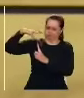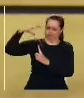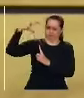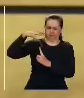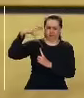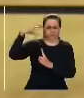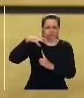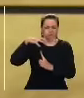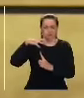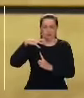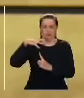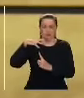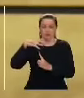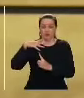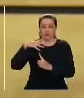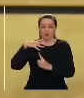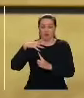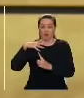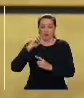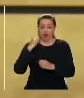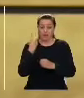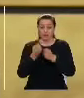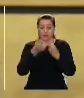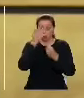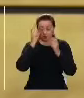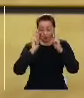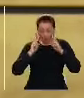olha para dentro de você, tudo é negro, tudo é ruim.